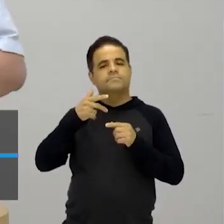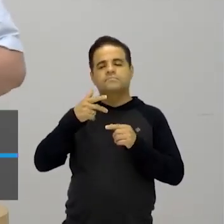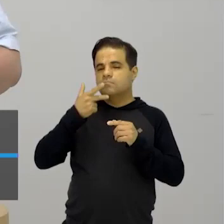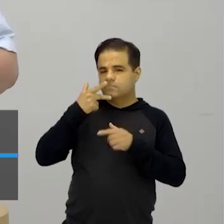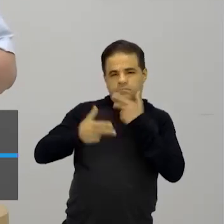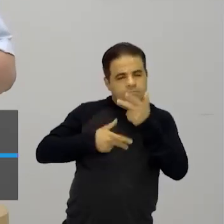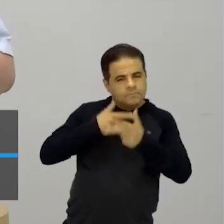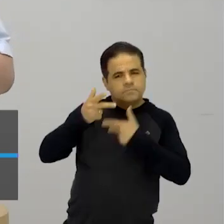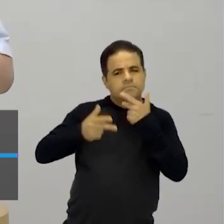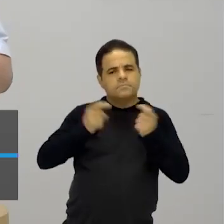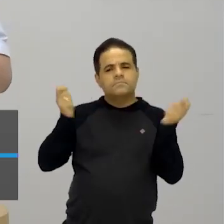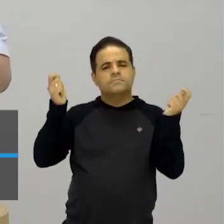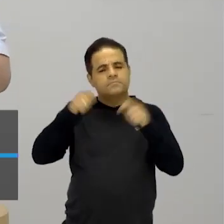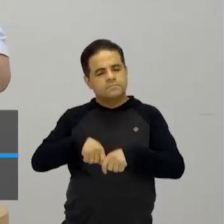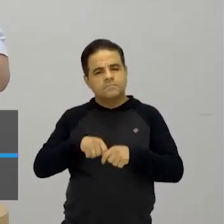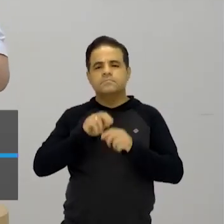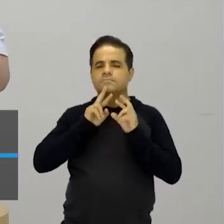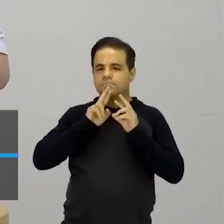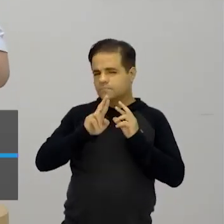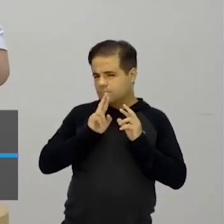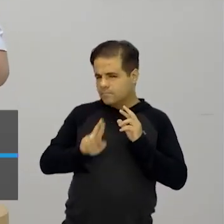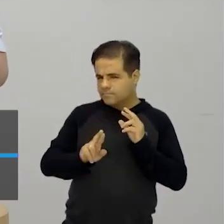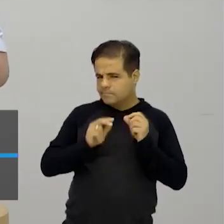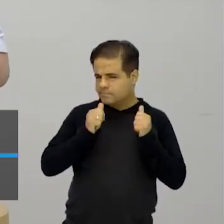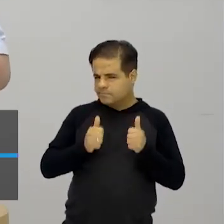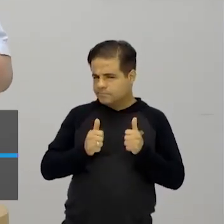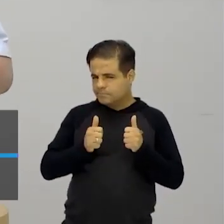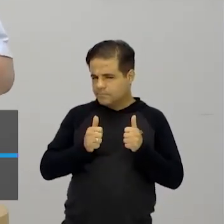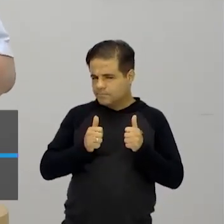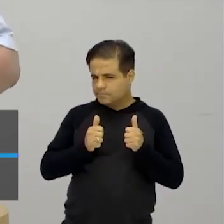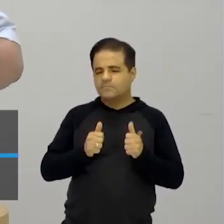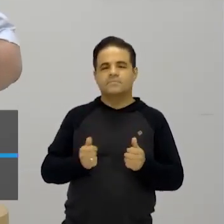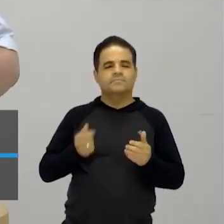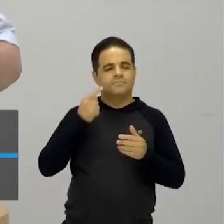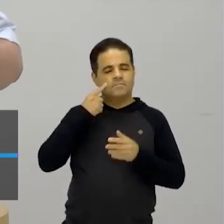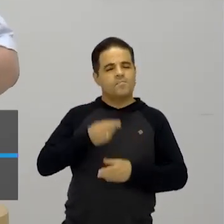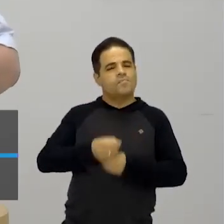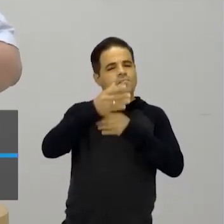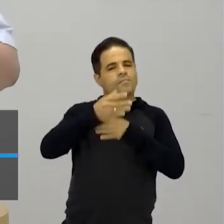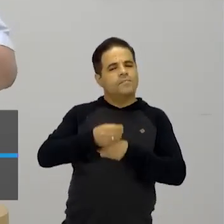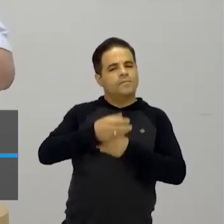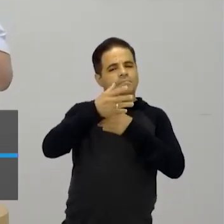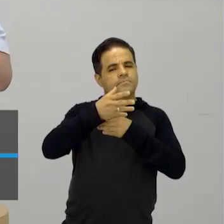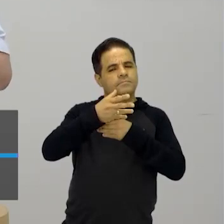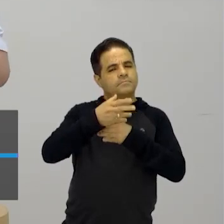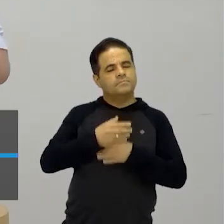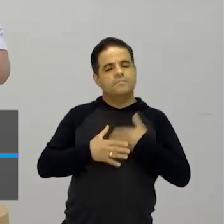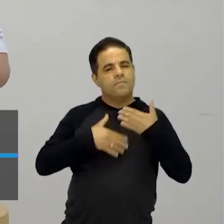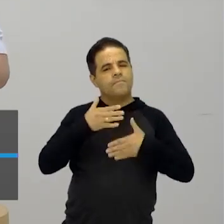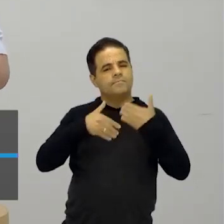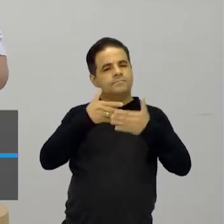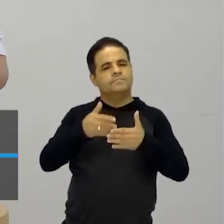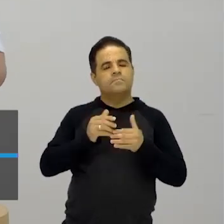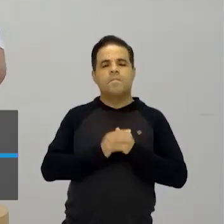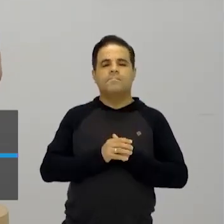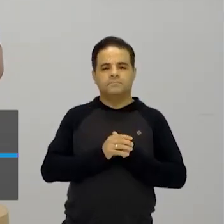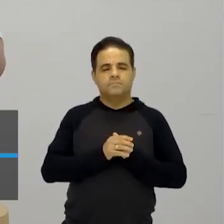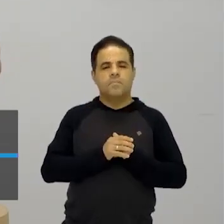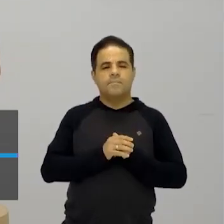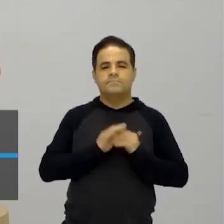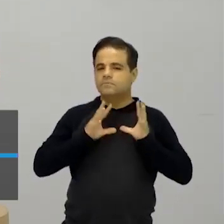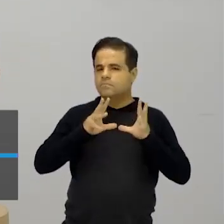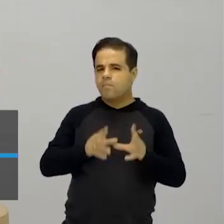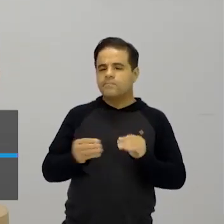gente vai falar aqui das possíveis respostas. All right? Go there in the chat. Try to give us the consequences. They are not good ones, right?